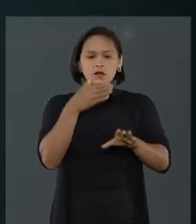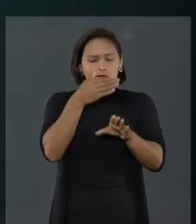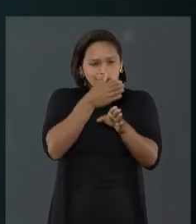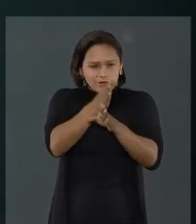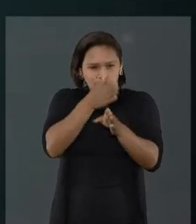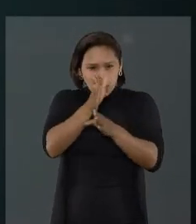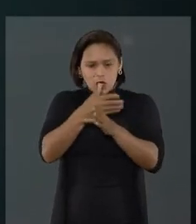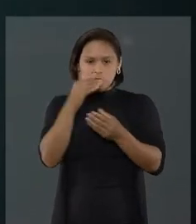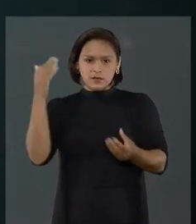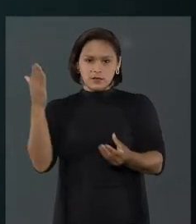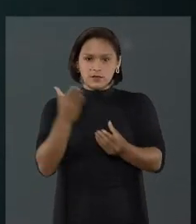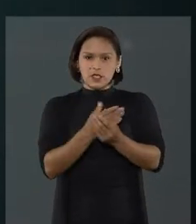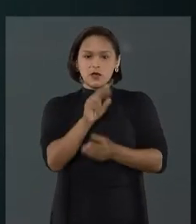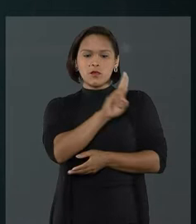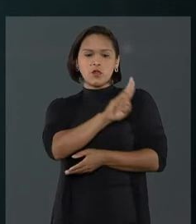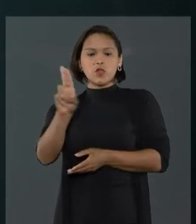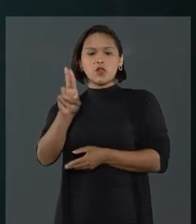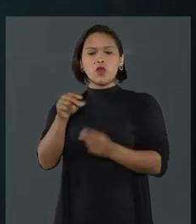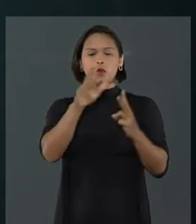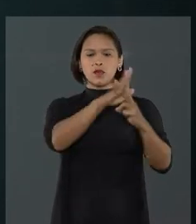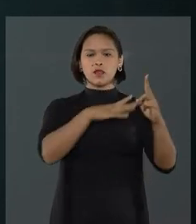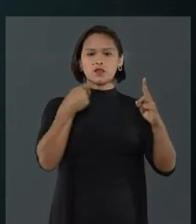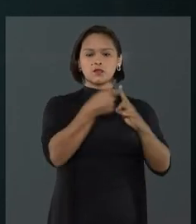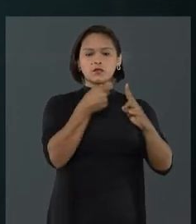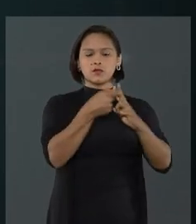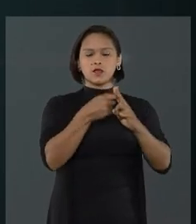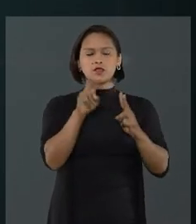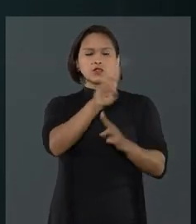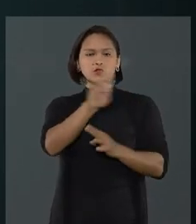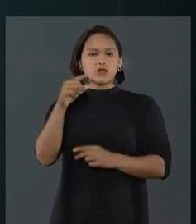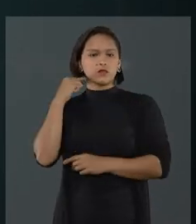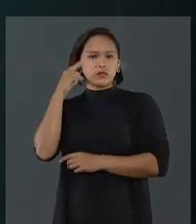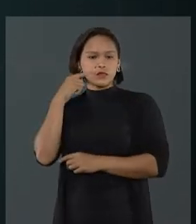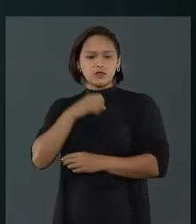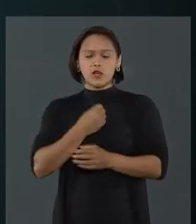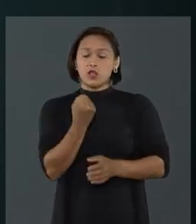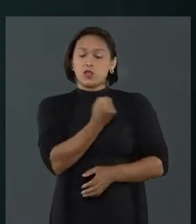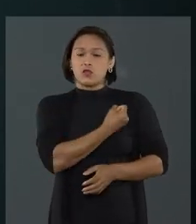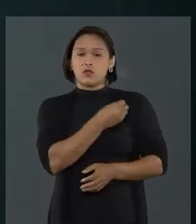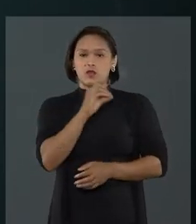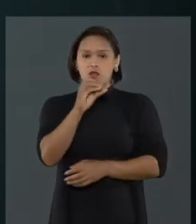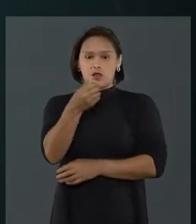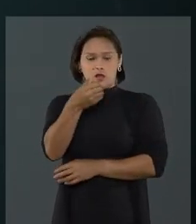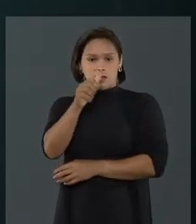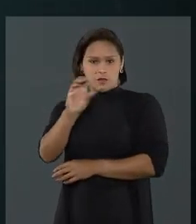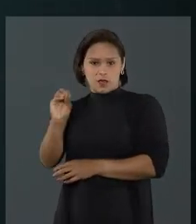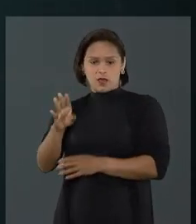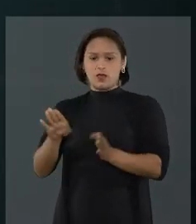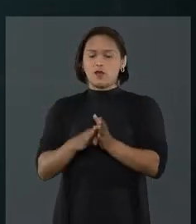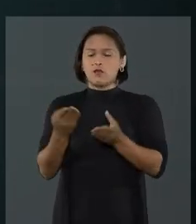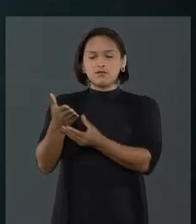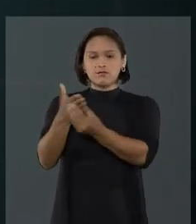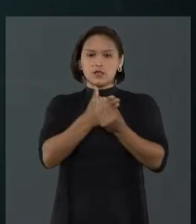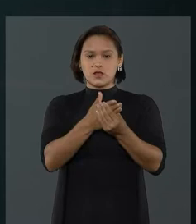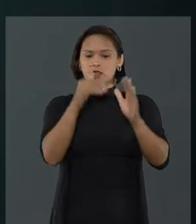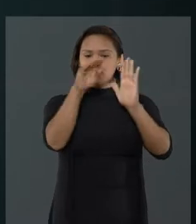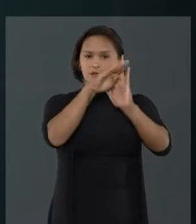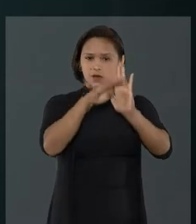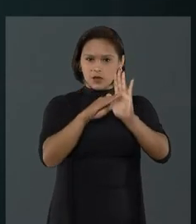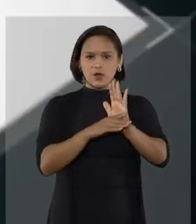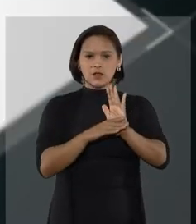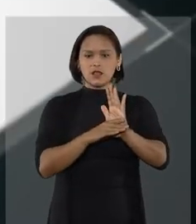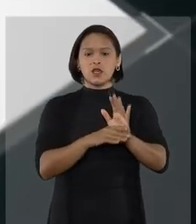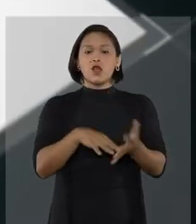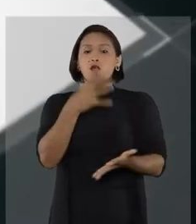usuário pode fazer consulta processual pelo nome das partes, nome do advogado, número da OAB, número do processo ou